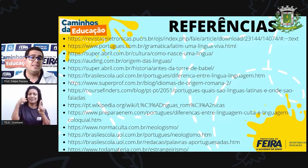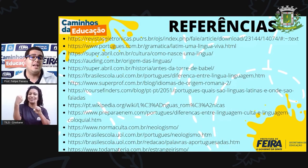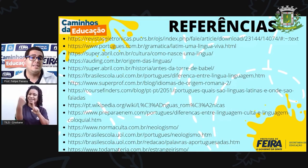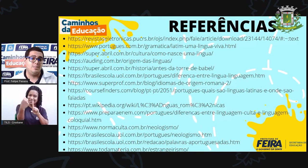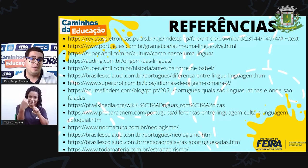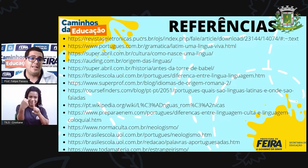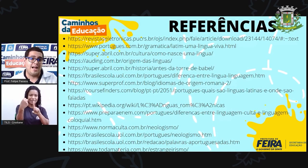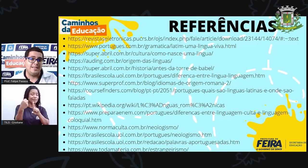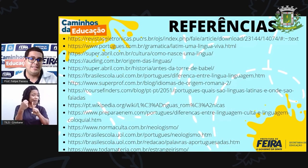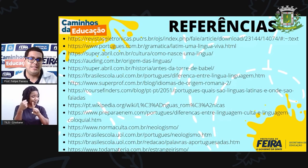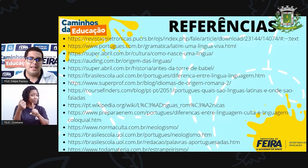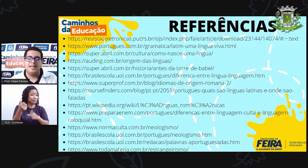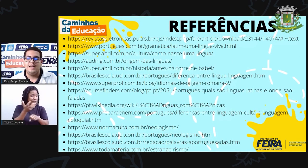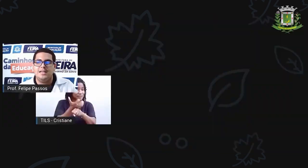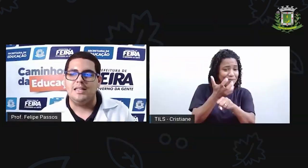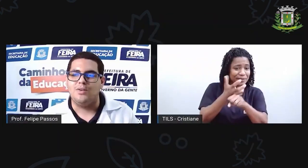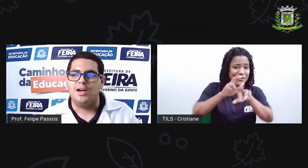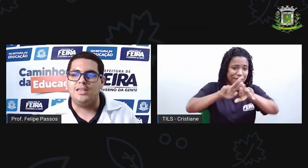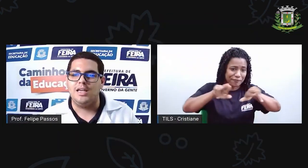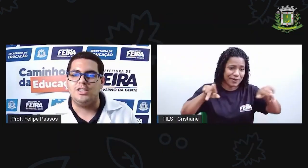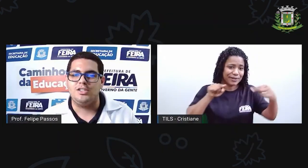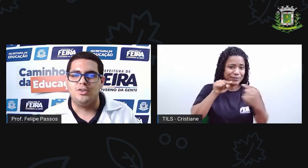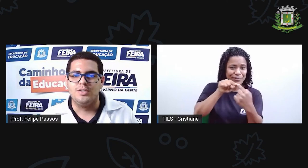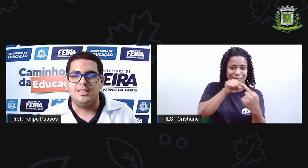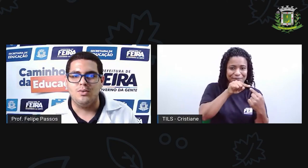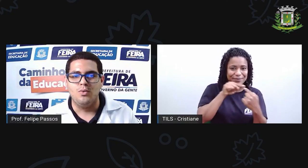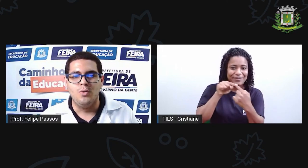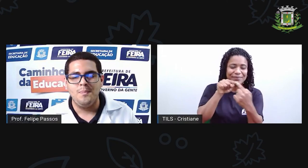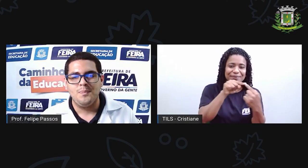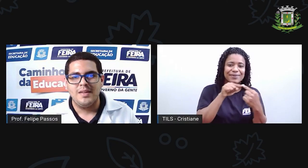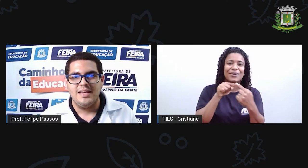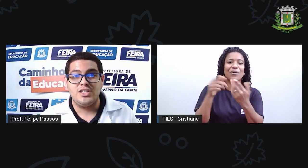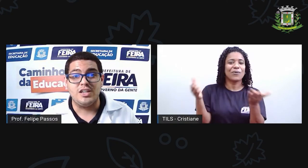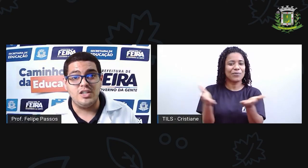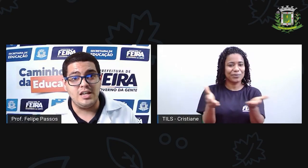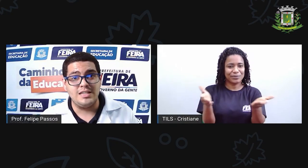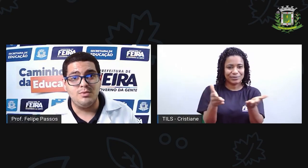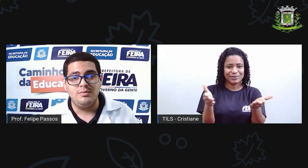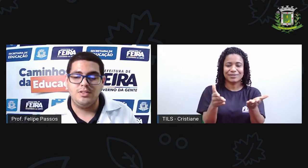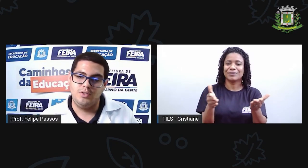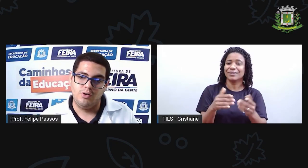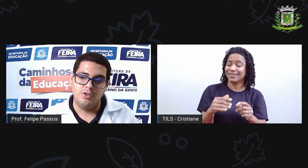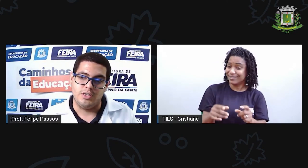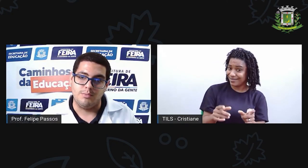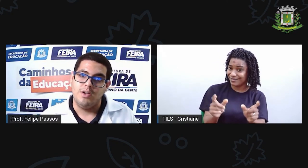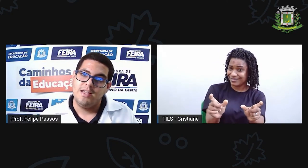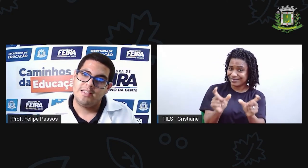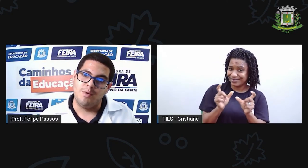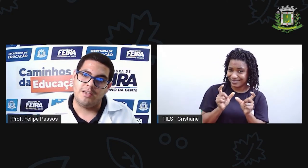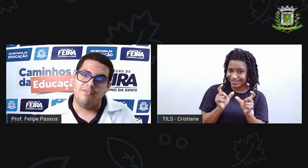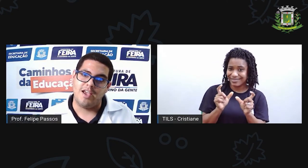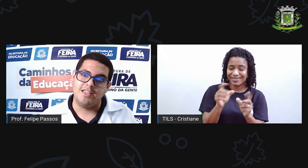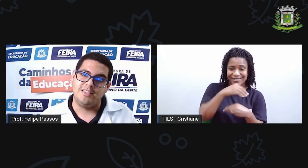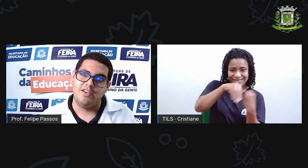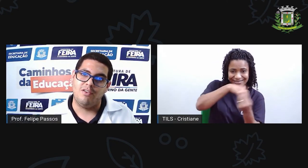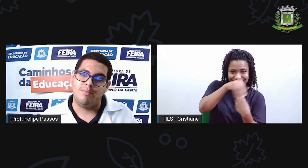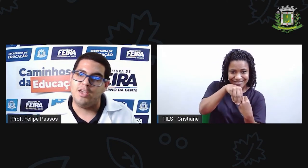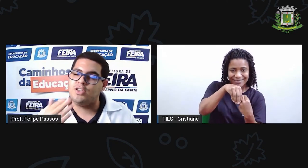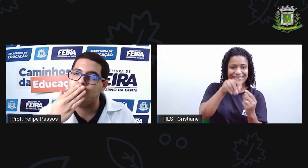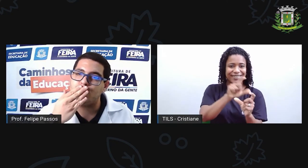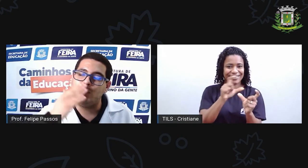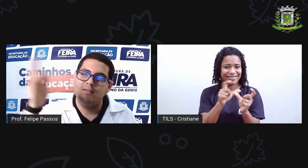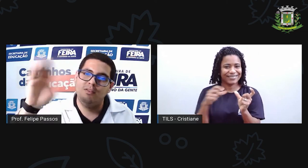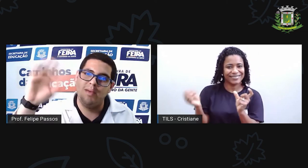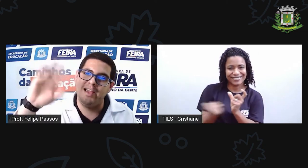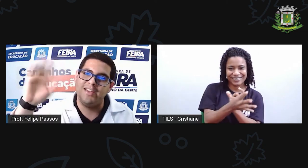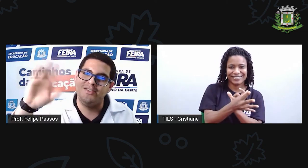interdisciplinares, né? Então, aqui a gente trouxe o estrangeirismo e o neologismo. Semana que vem a gente se vê novamente.